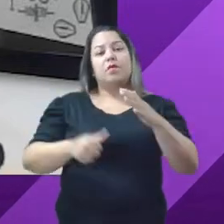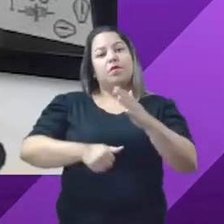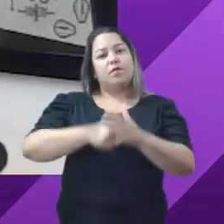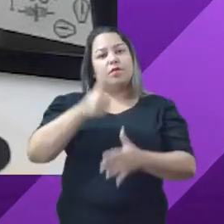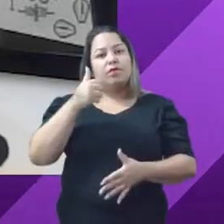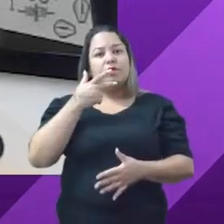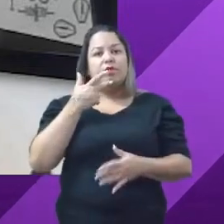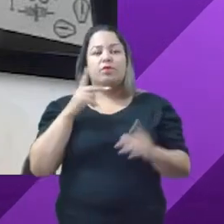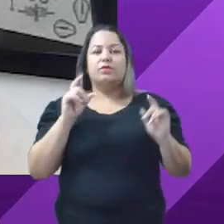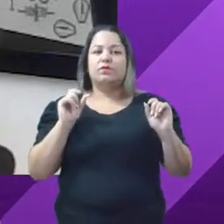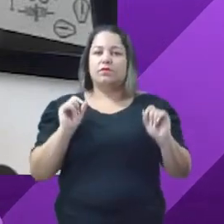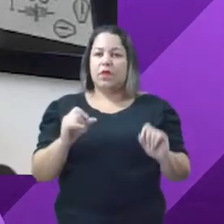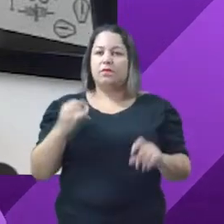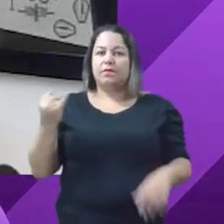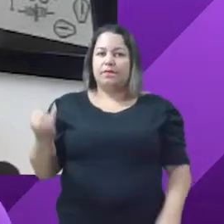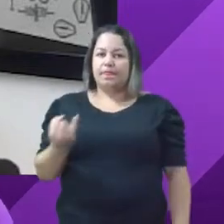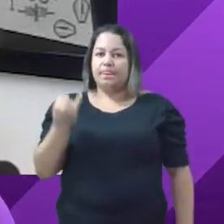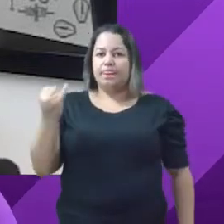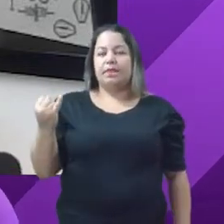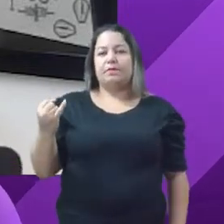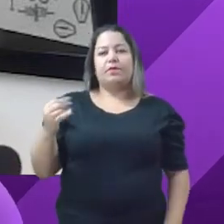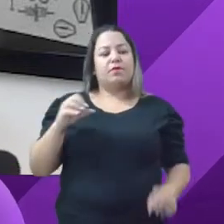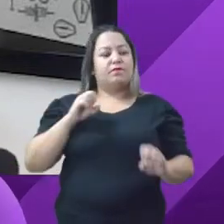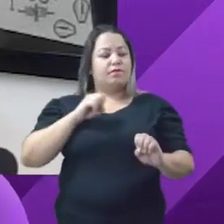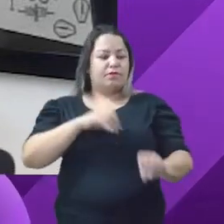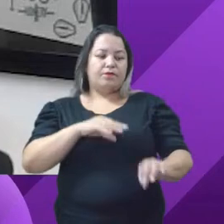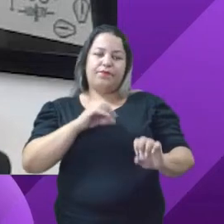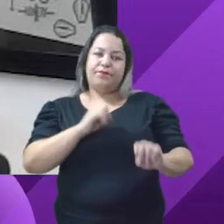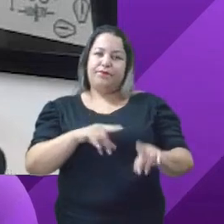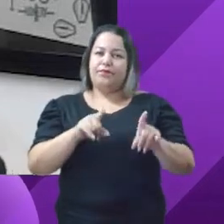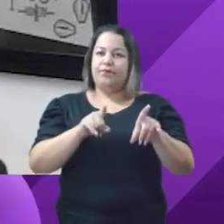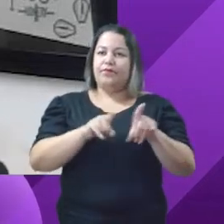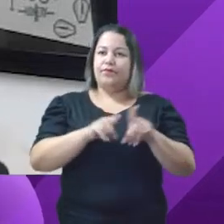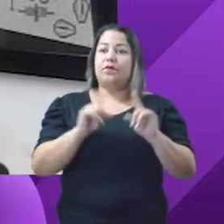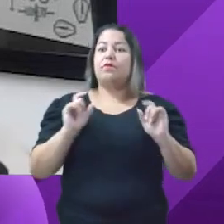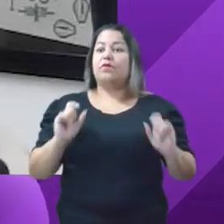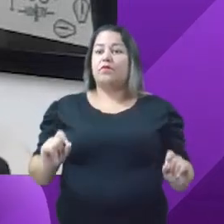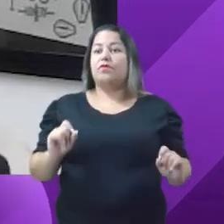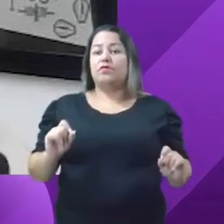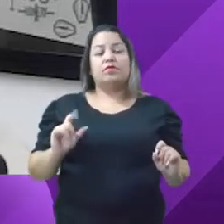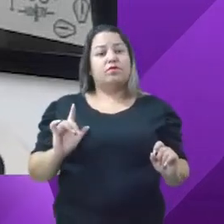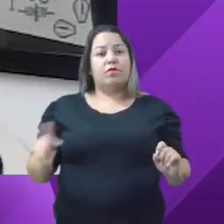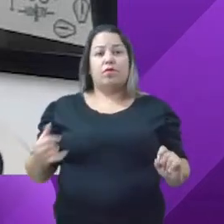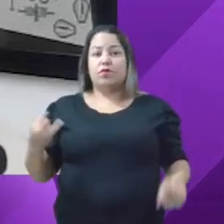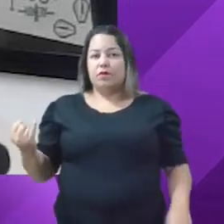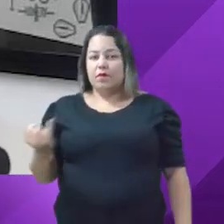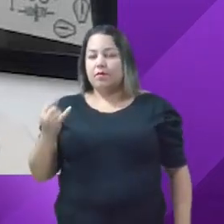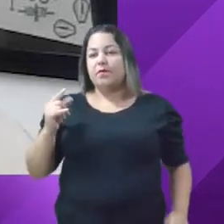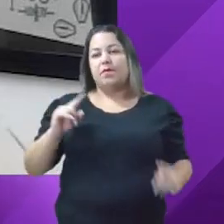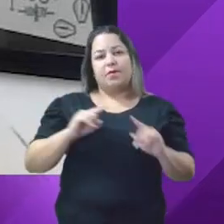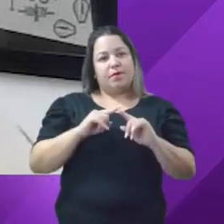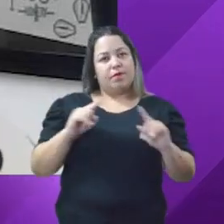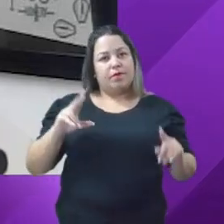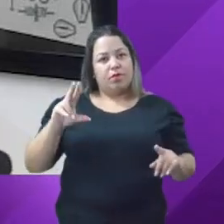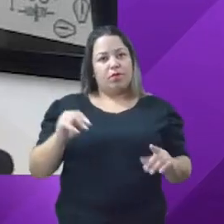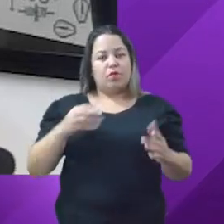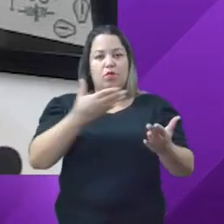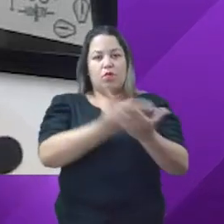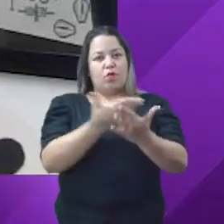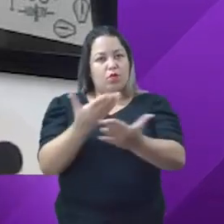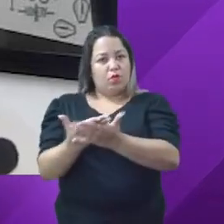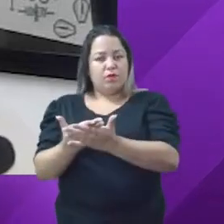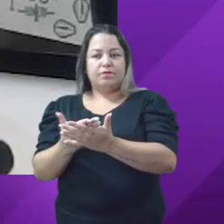de ressaltar a importância dessa aula por um motivo que parece até irrelevante, né? Mas ele não é. Os estudos de